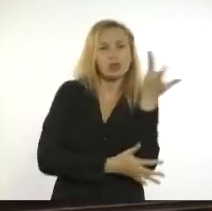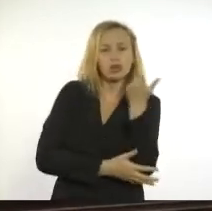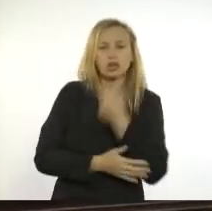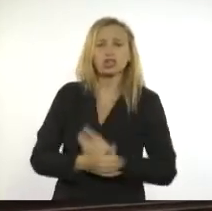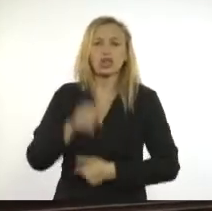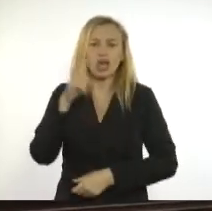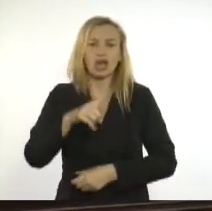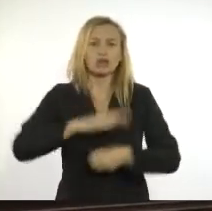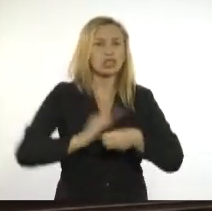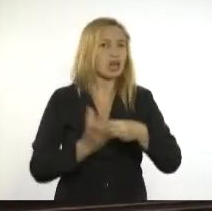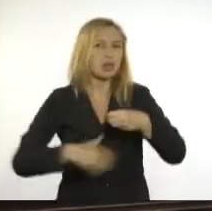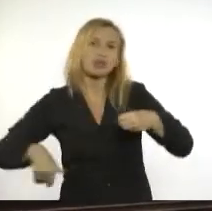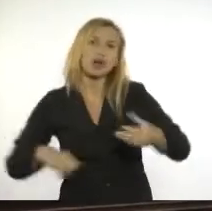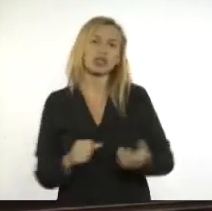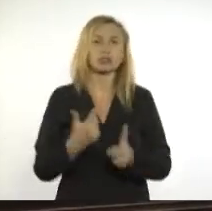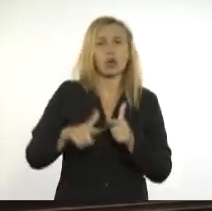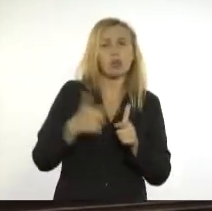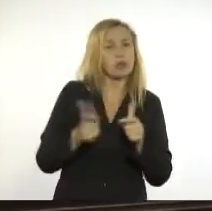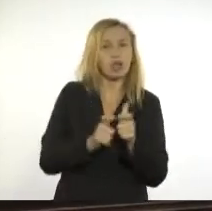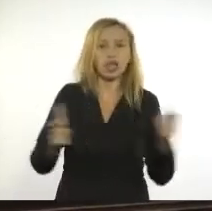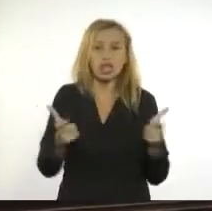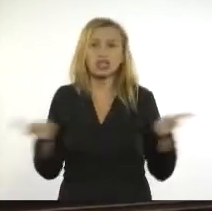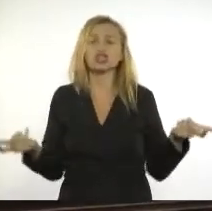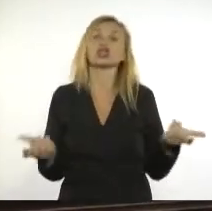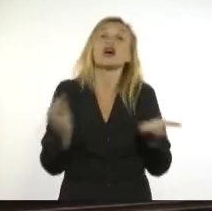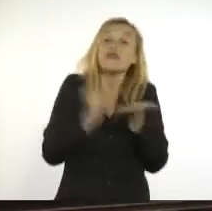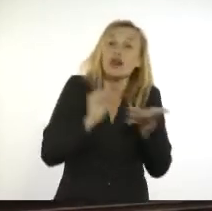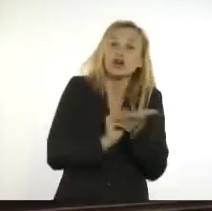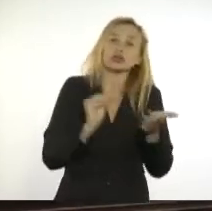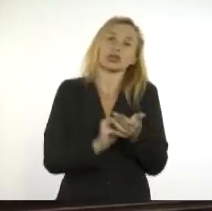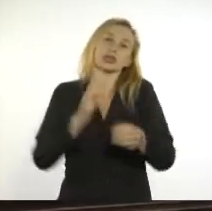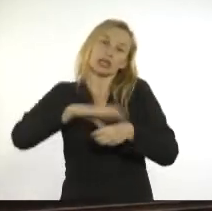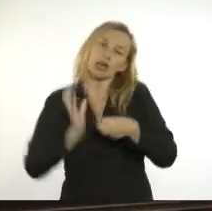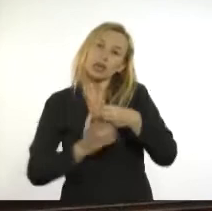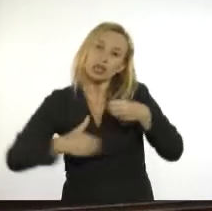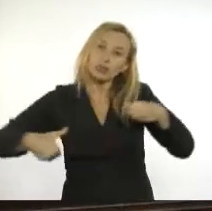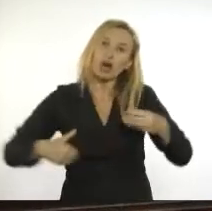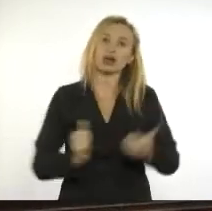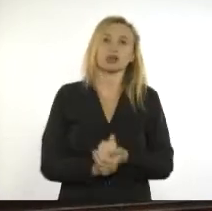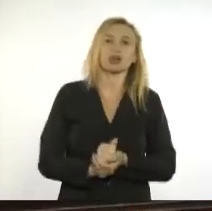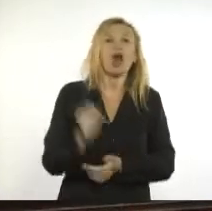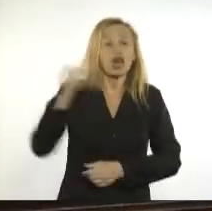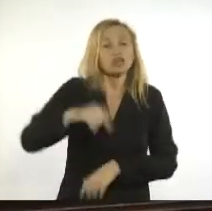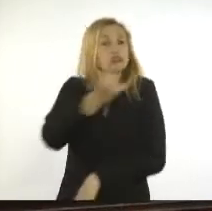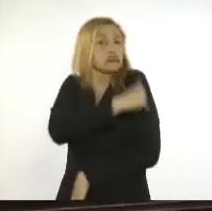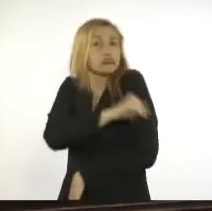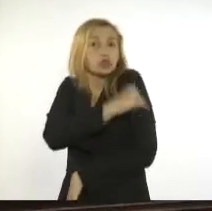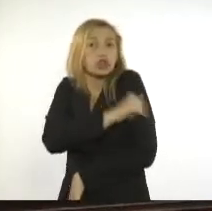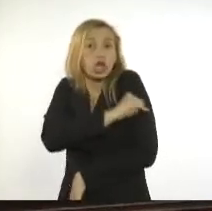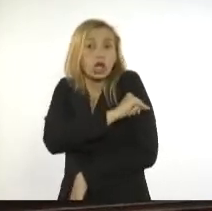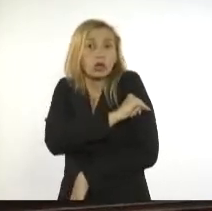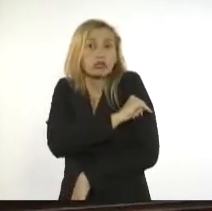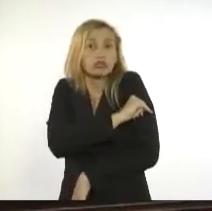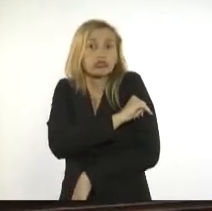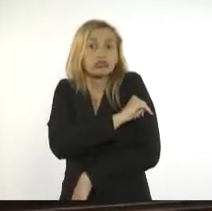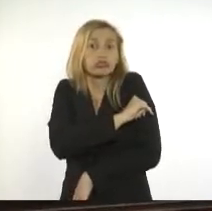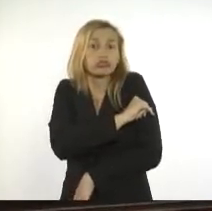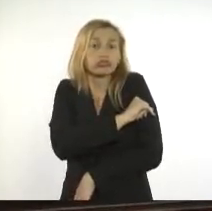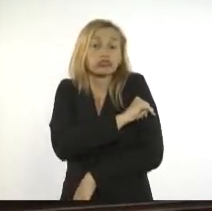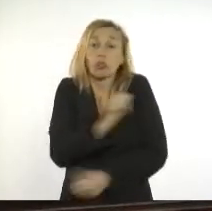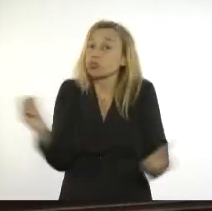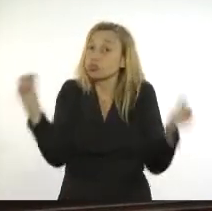saneamento básico. É a ausência de saneamento básico e que no Rio de Janeiro está em estado total de